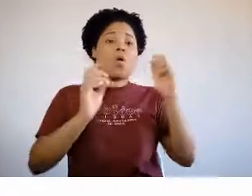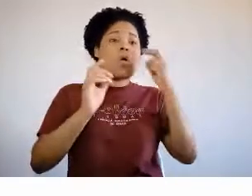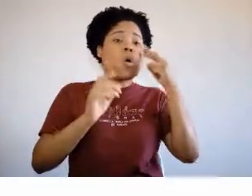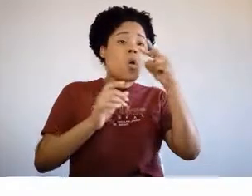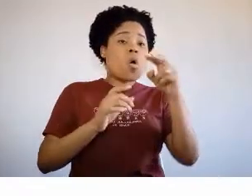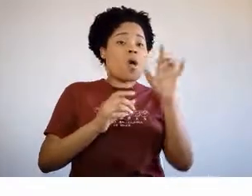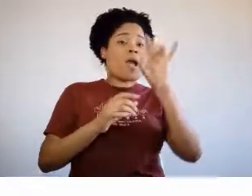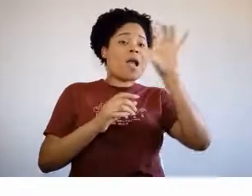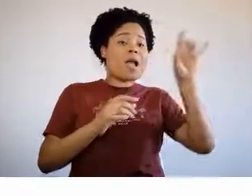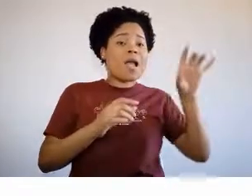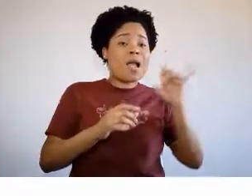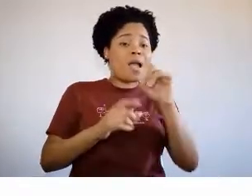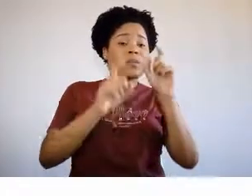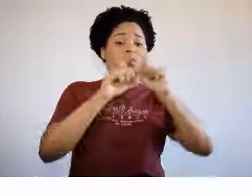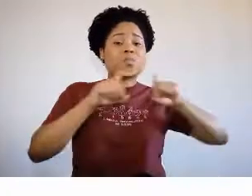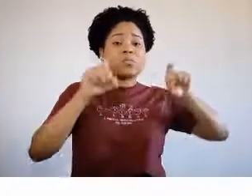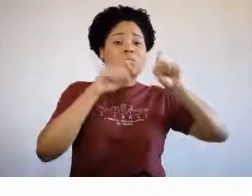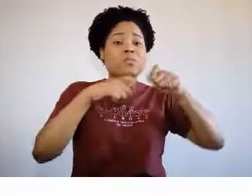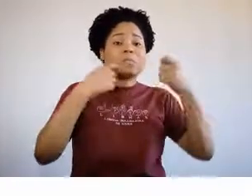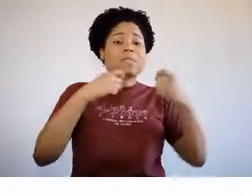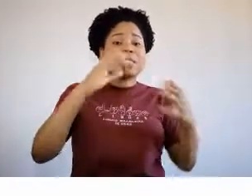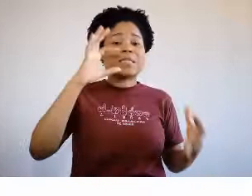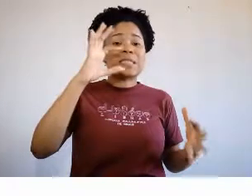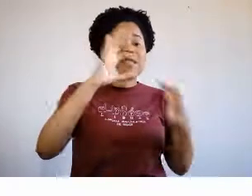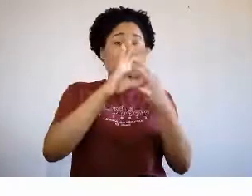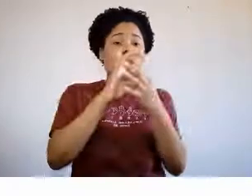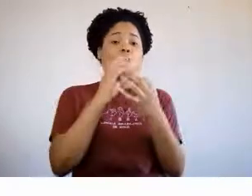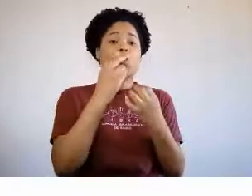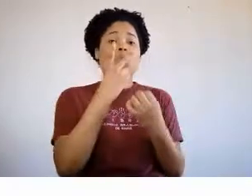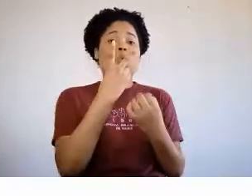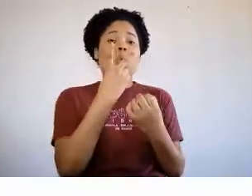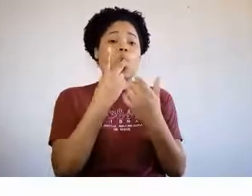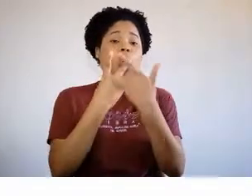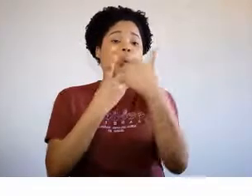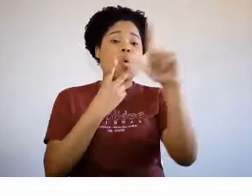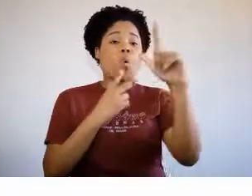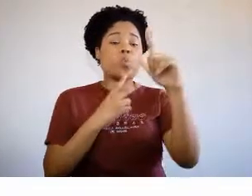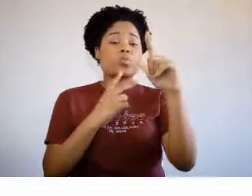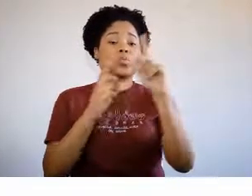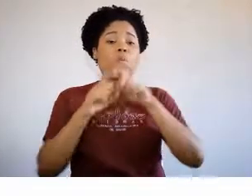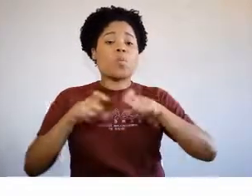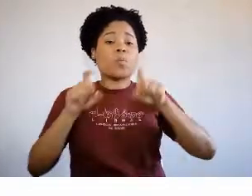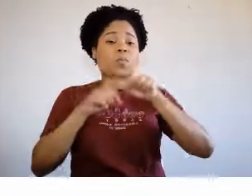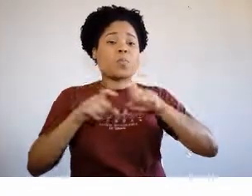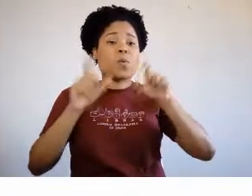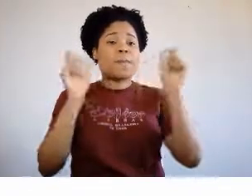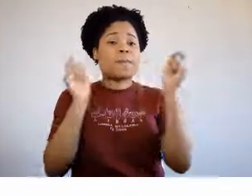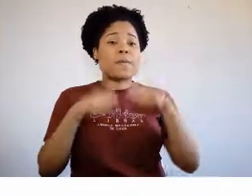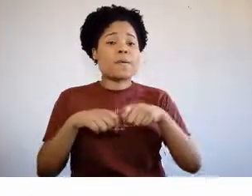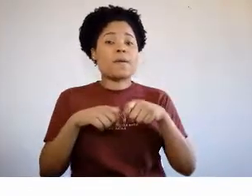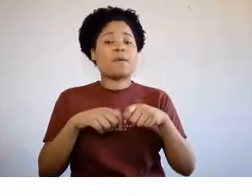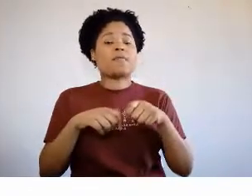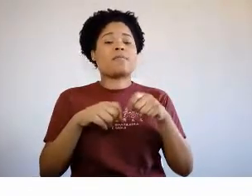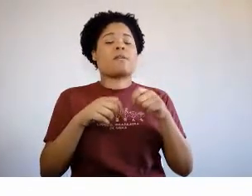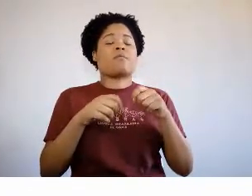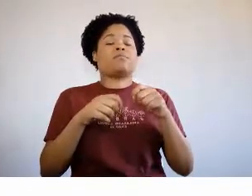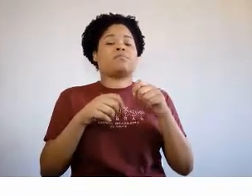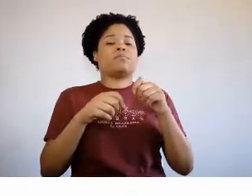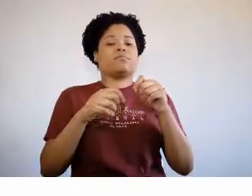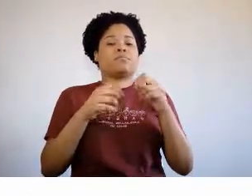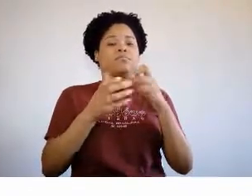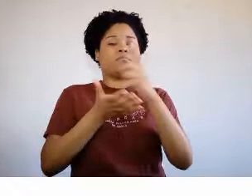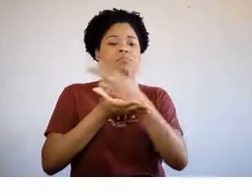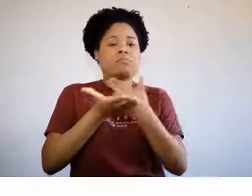Então, olha, cada computador tem que interligar no mínimo 2 outros computadores para ser considerado